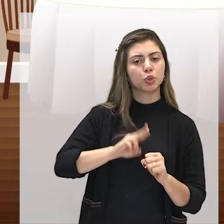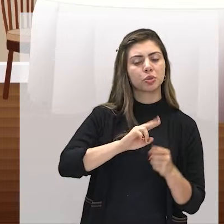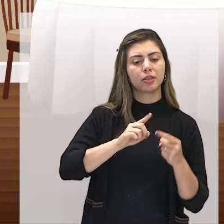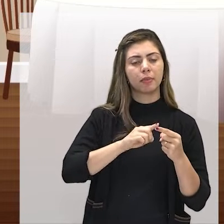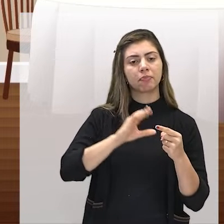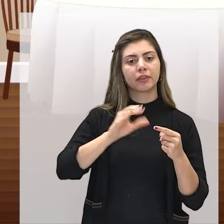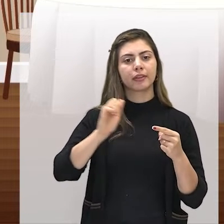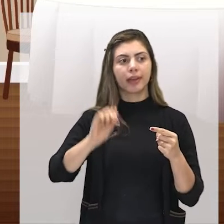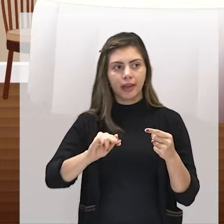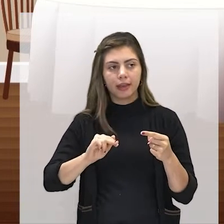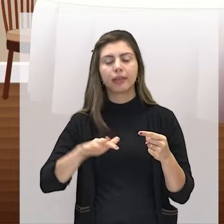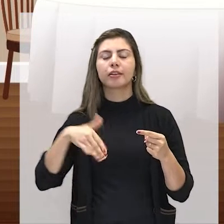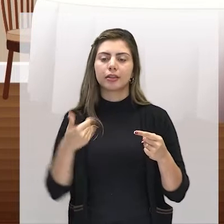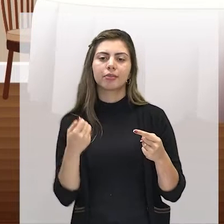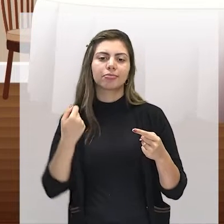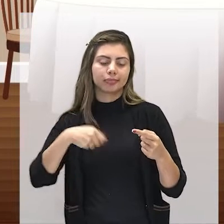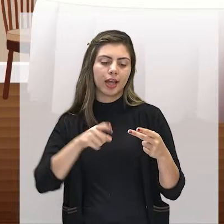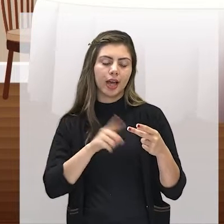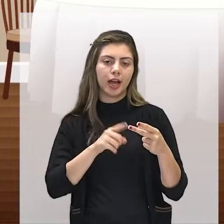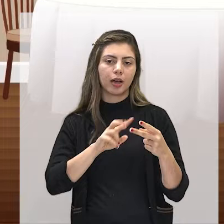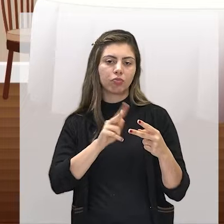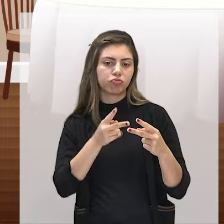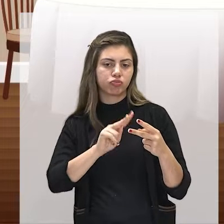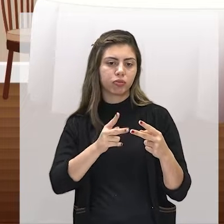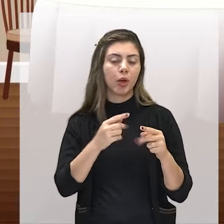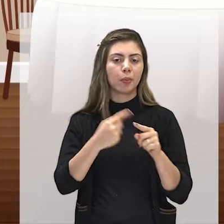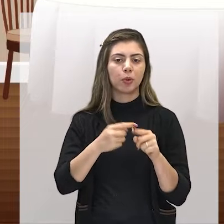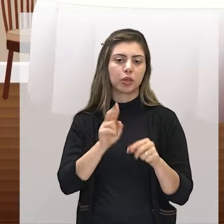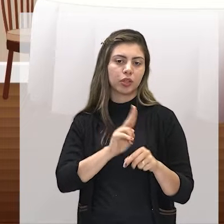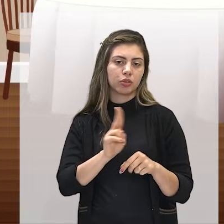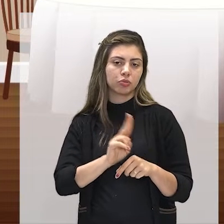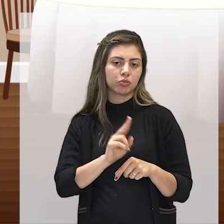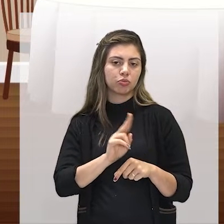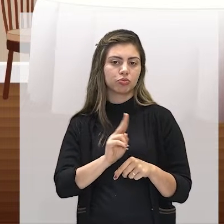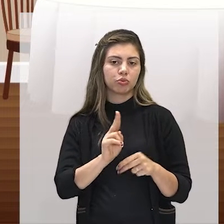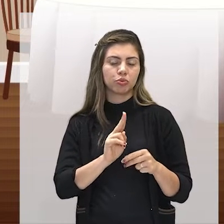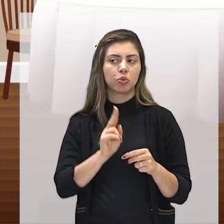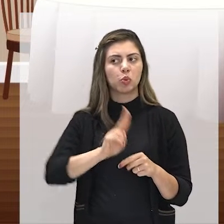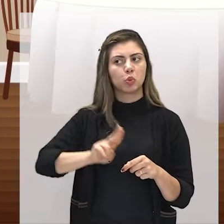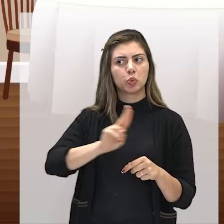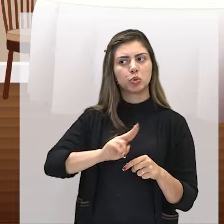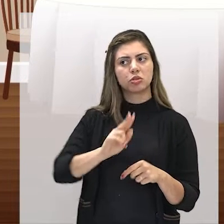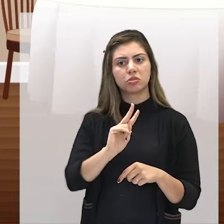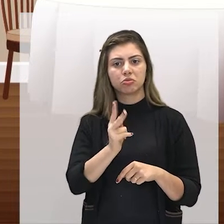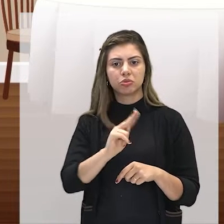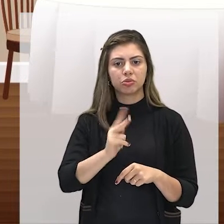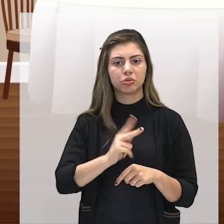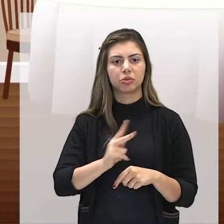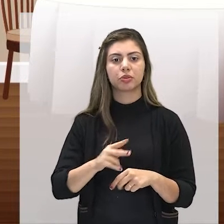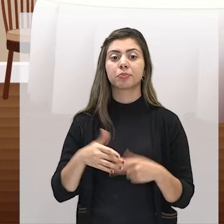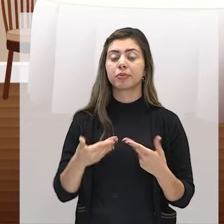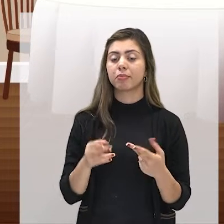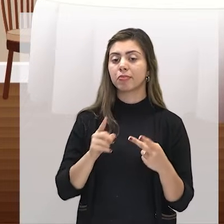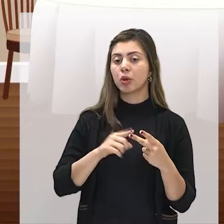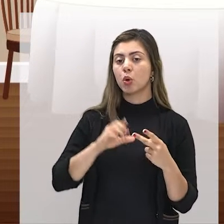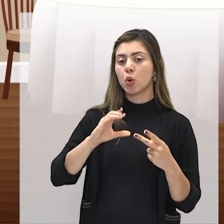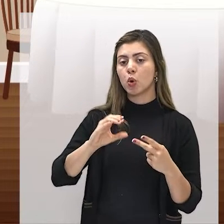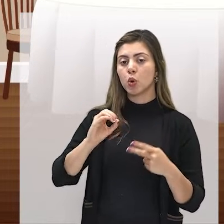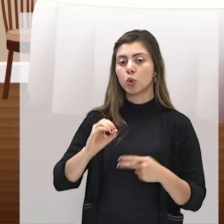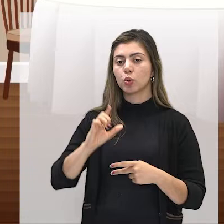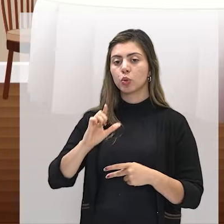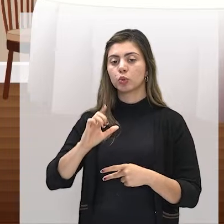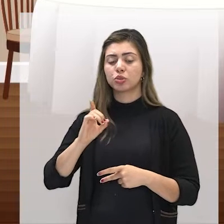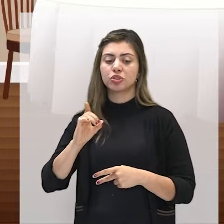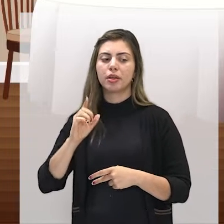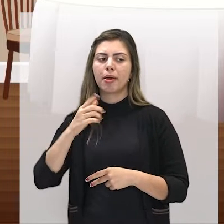utilizar imediatamente o could, porque eles são utilizados nas mesmas situações e o could tem esse peso aí de parecer mais educado. E uma